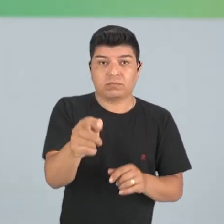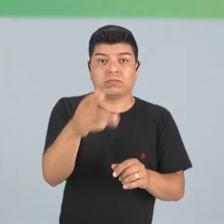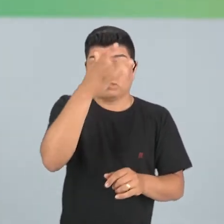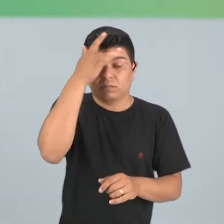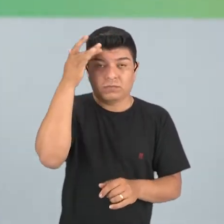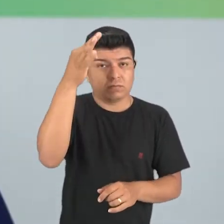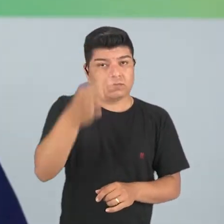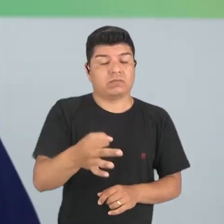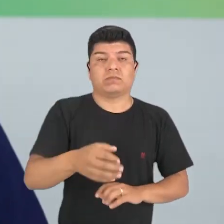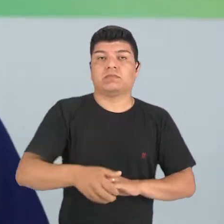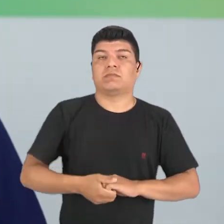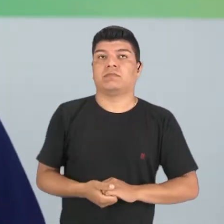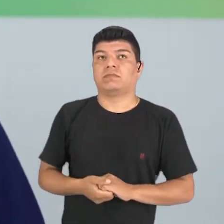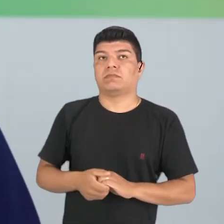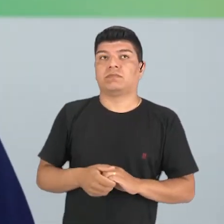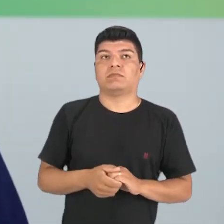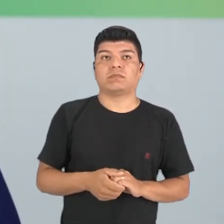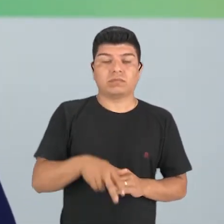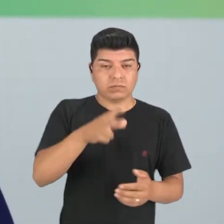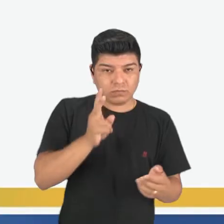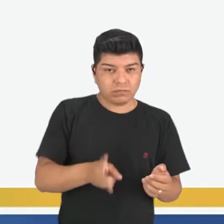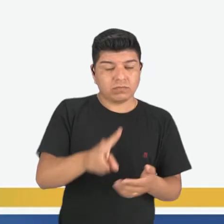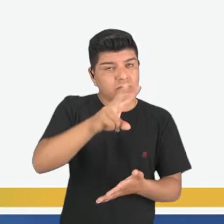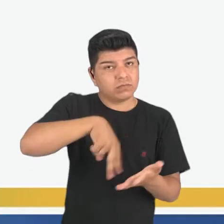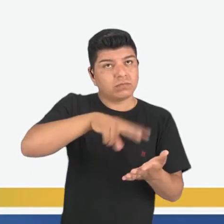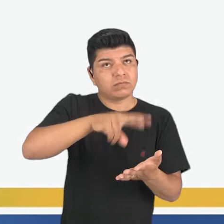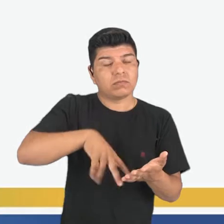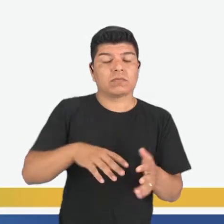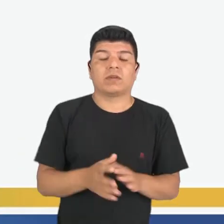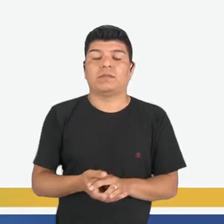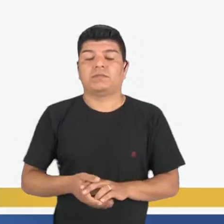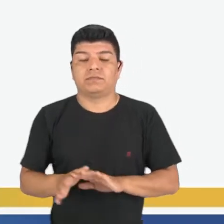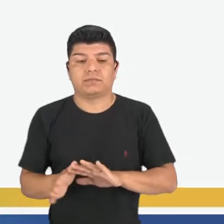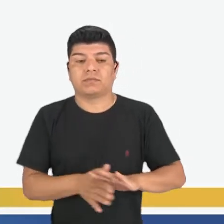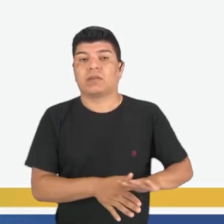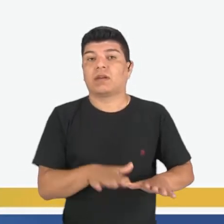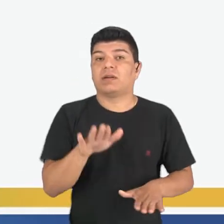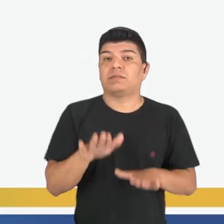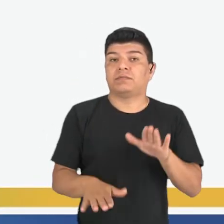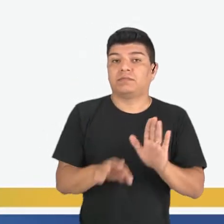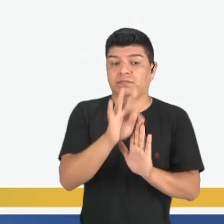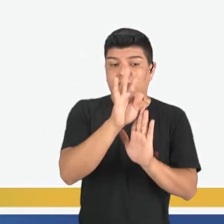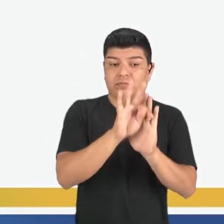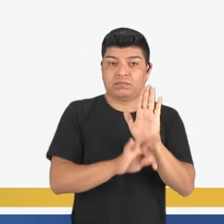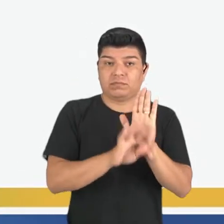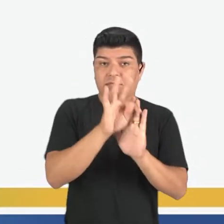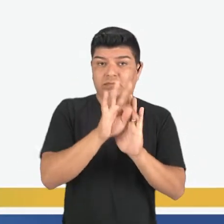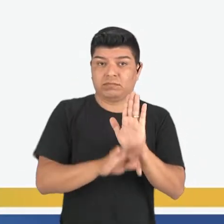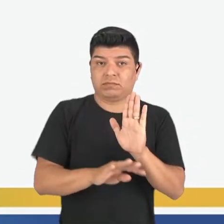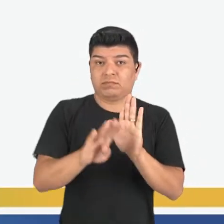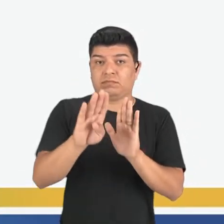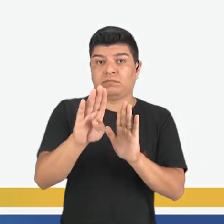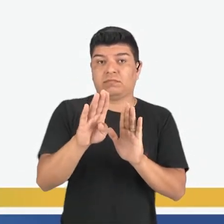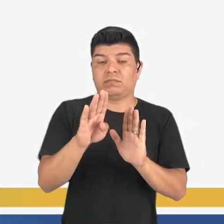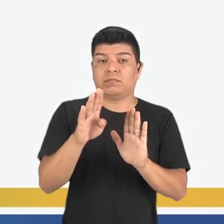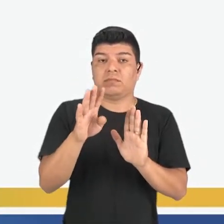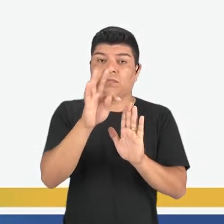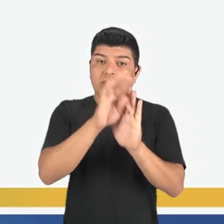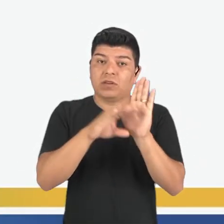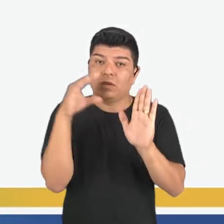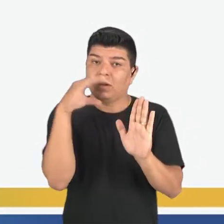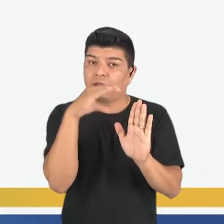bem? Vamos continuar a leitura. Ó. Geralmente é um texto breve.